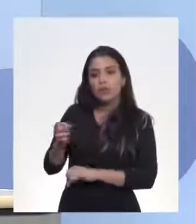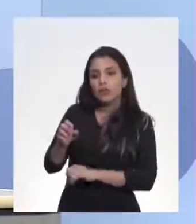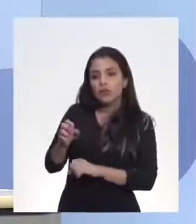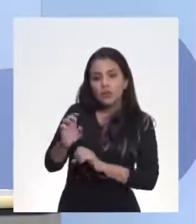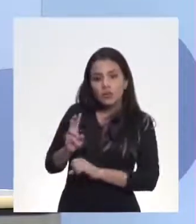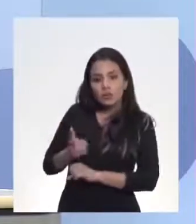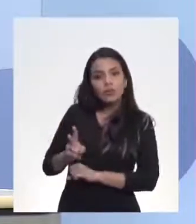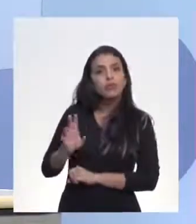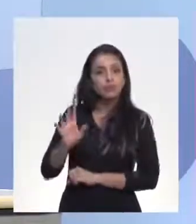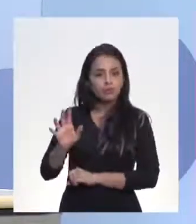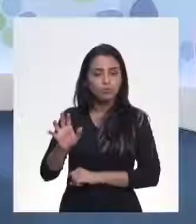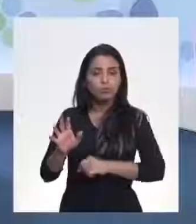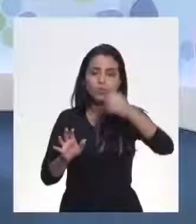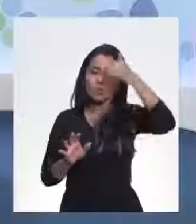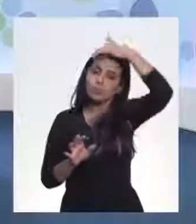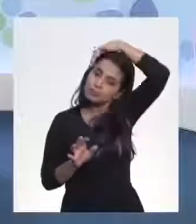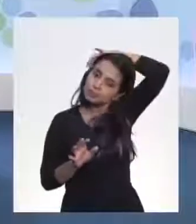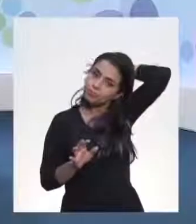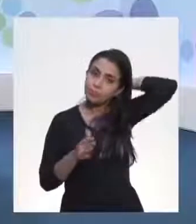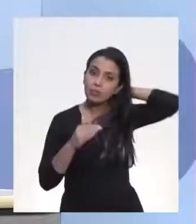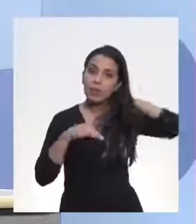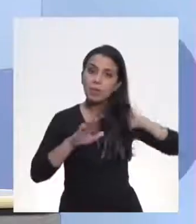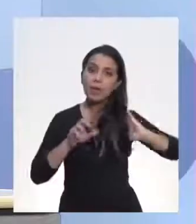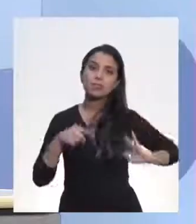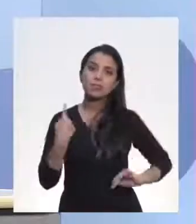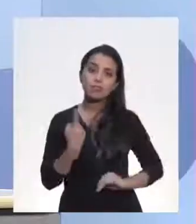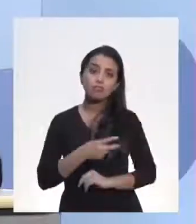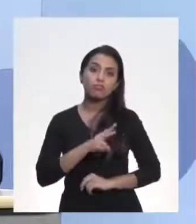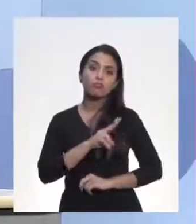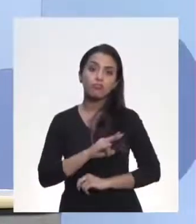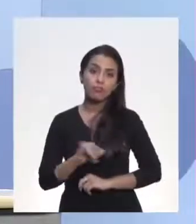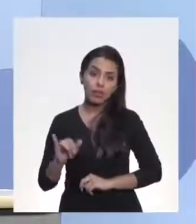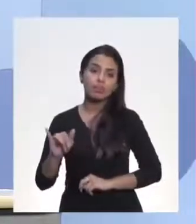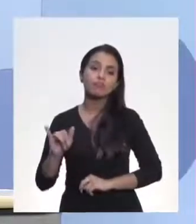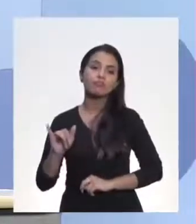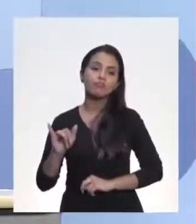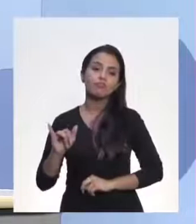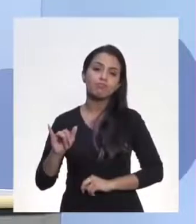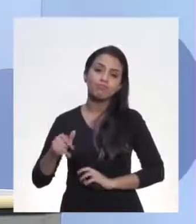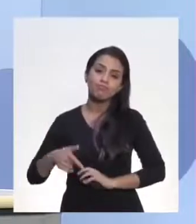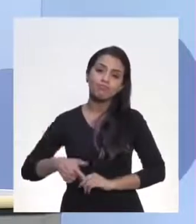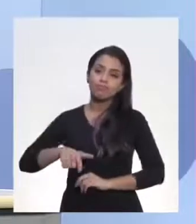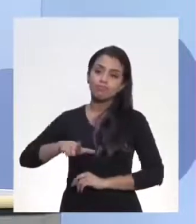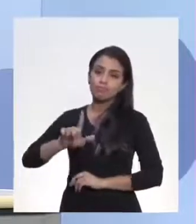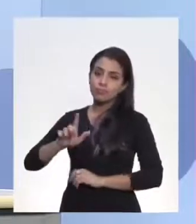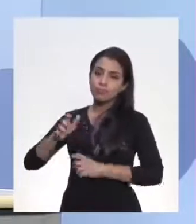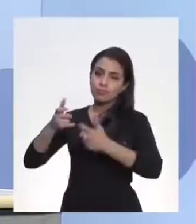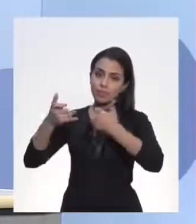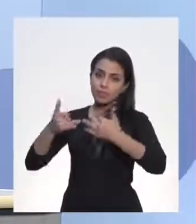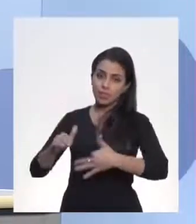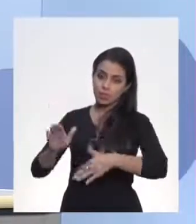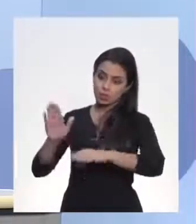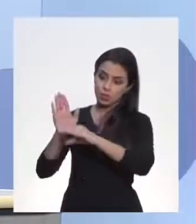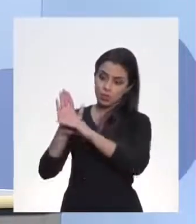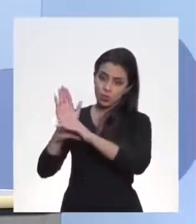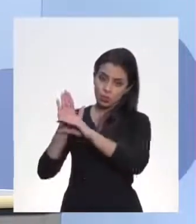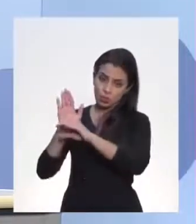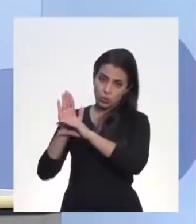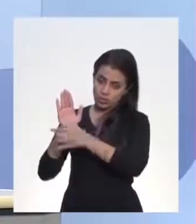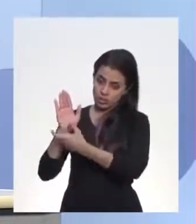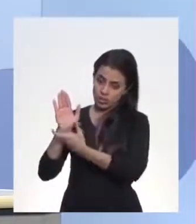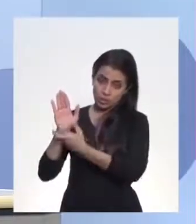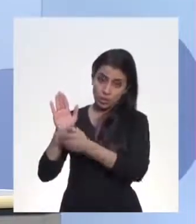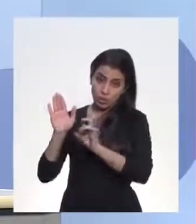pegar e vocês vão ler bonitinho. Mas a gente vai fazer uma breve análise textual desse trecho em si. Para falar